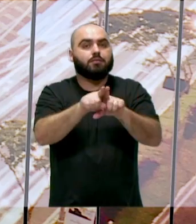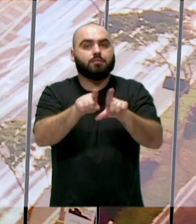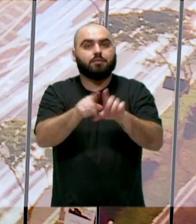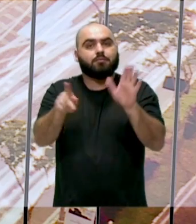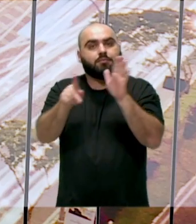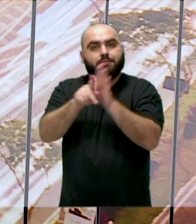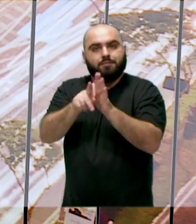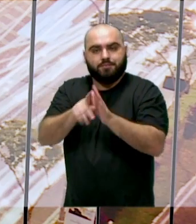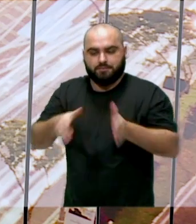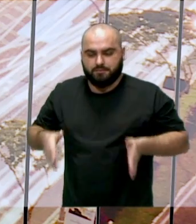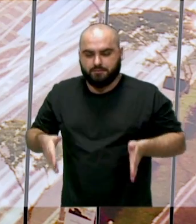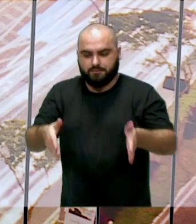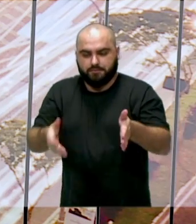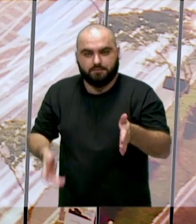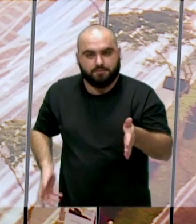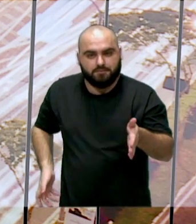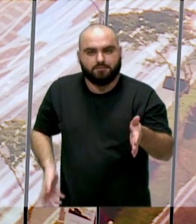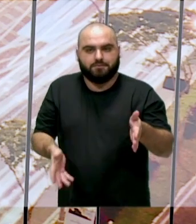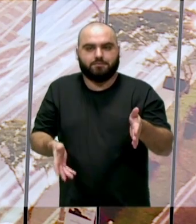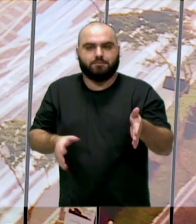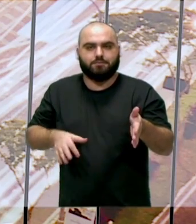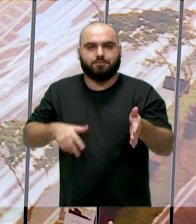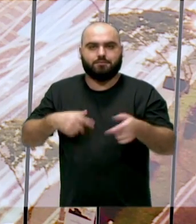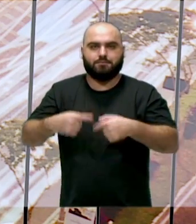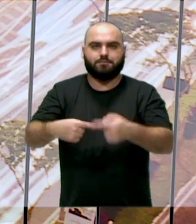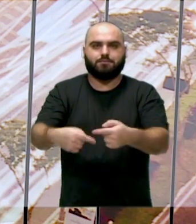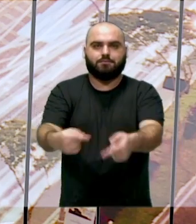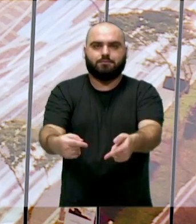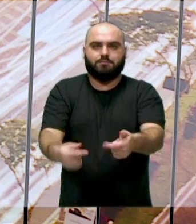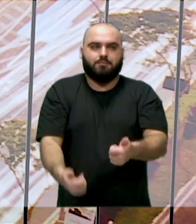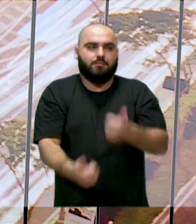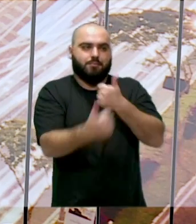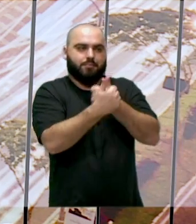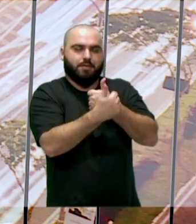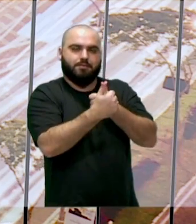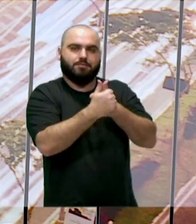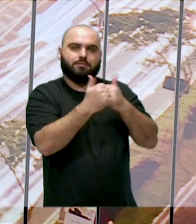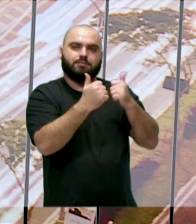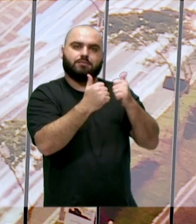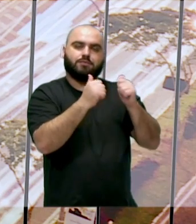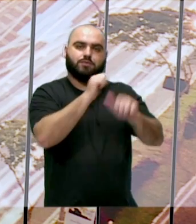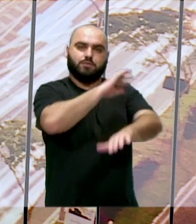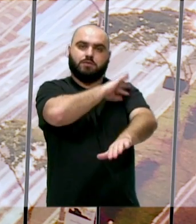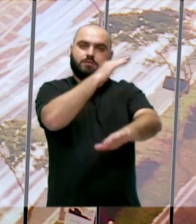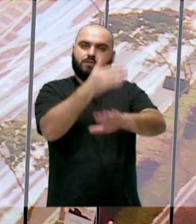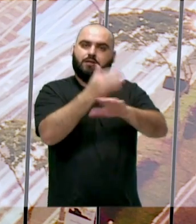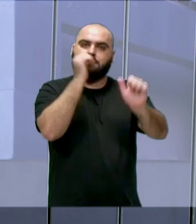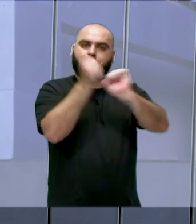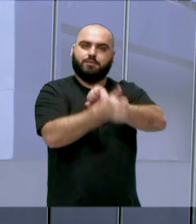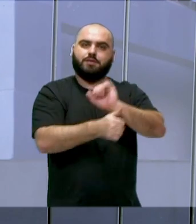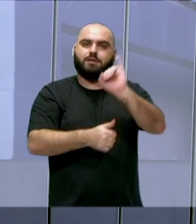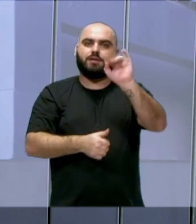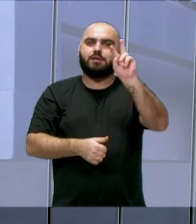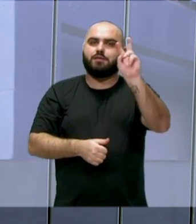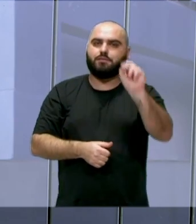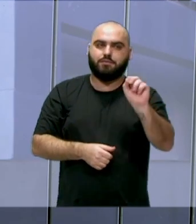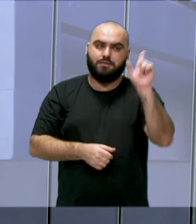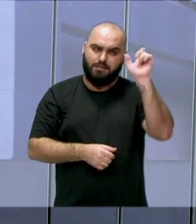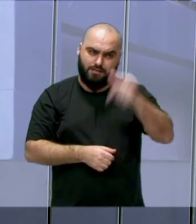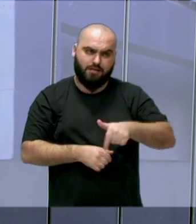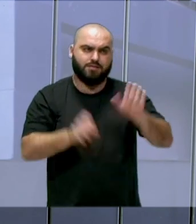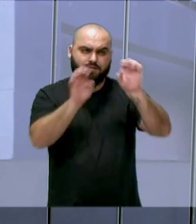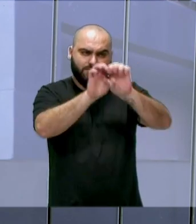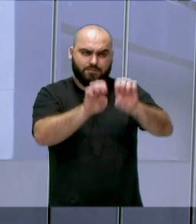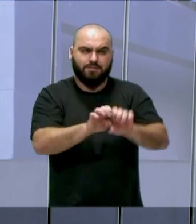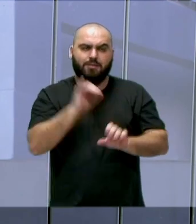de bocha que ficam ao lado do ginásio de esportes Ivo Silveira. São estruturas importantes para a